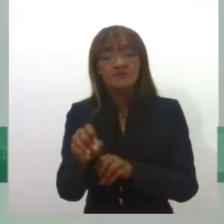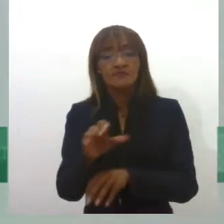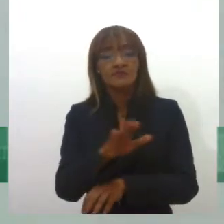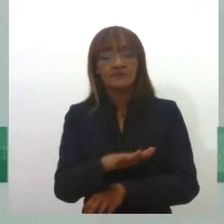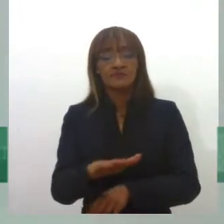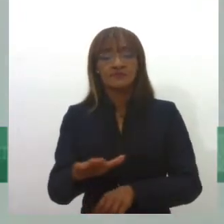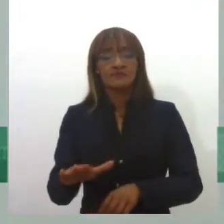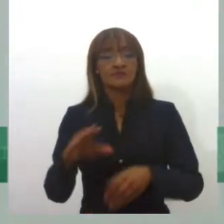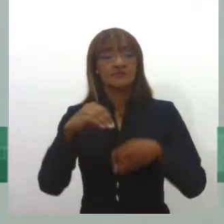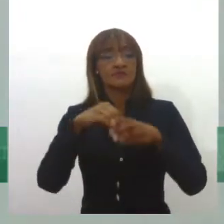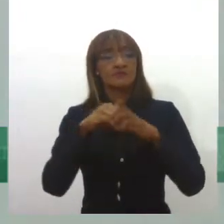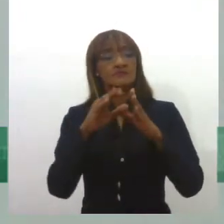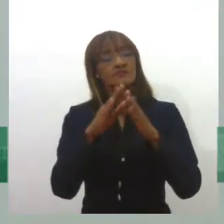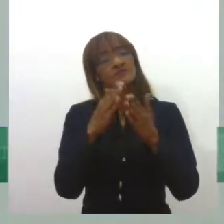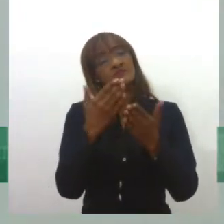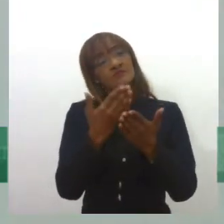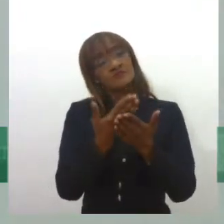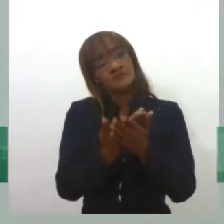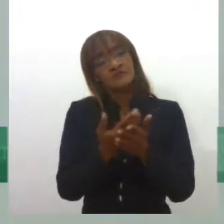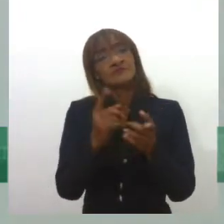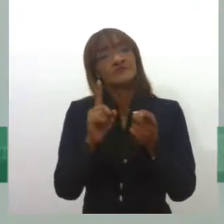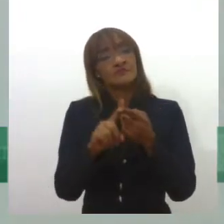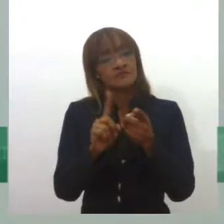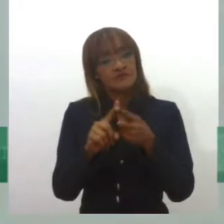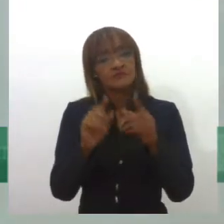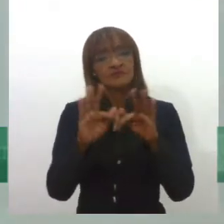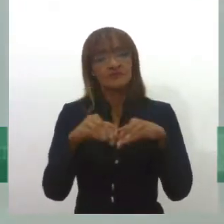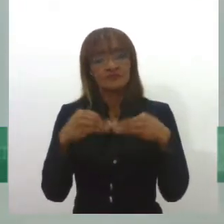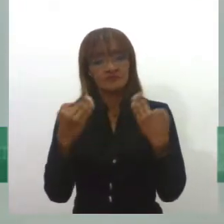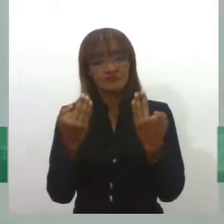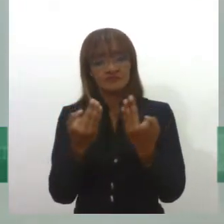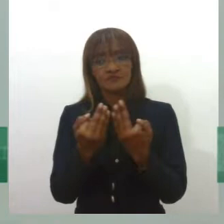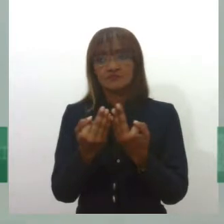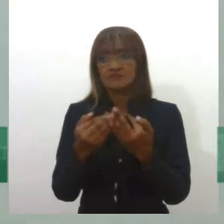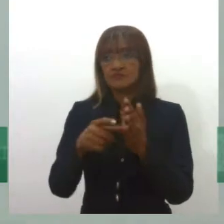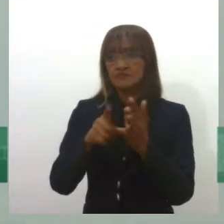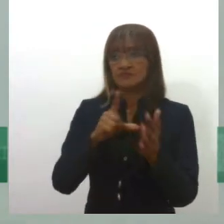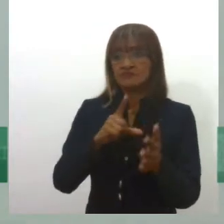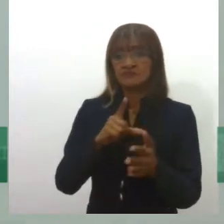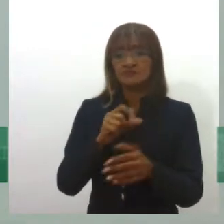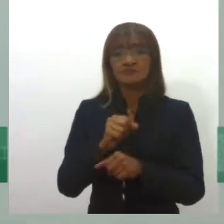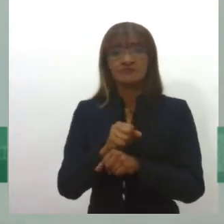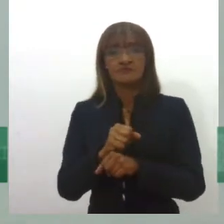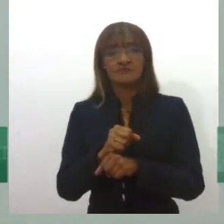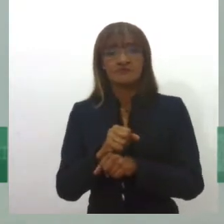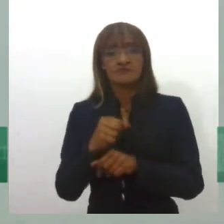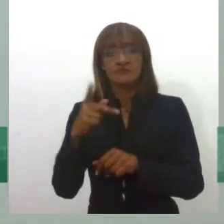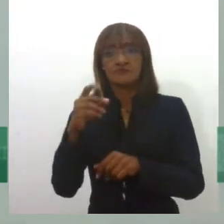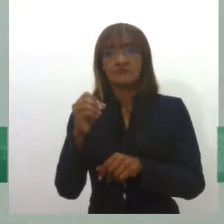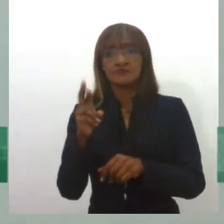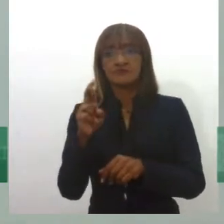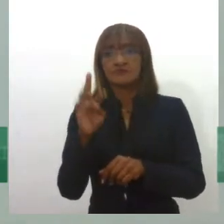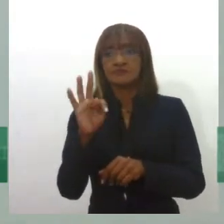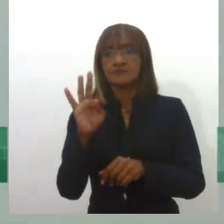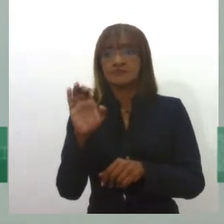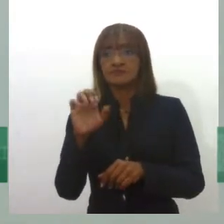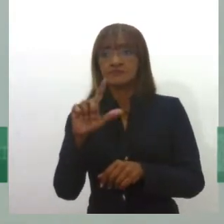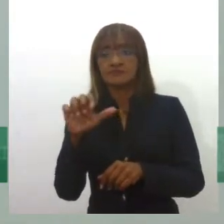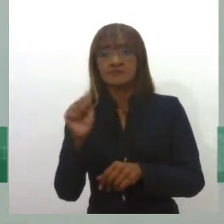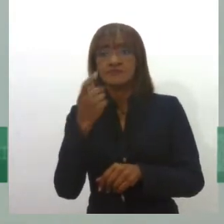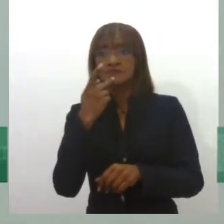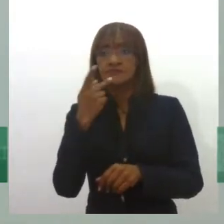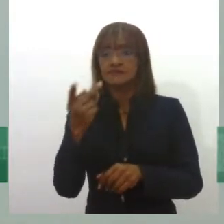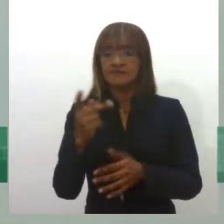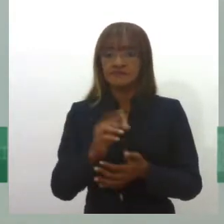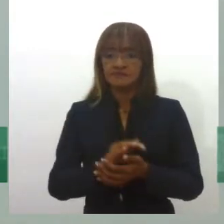escolas, além da família, como o Mário Sérgio Cortella colocou, né? Quer dizer, na família, na comunidade, na